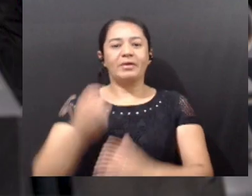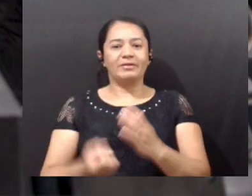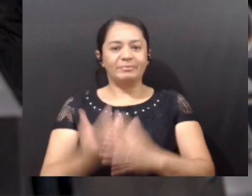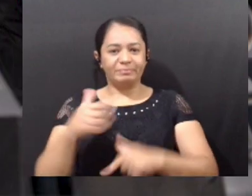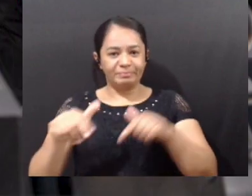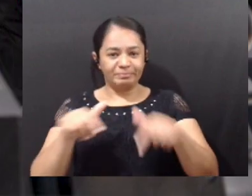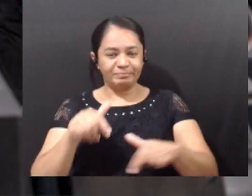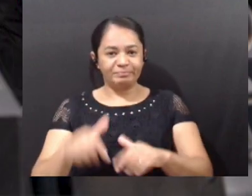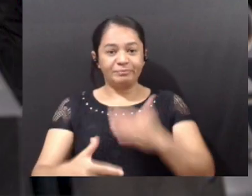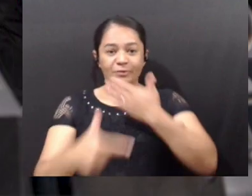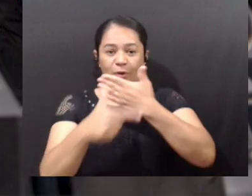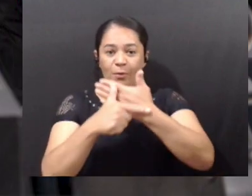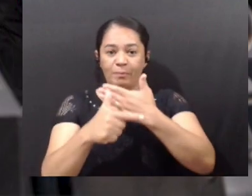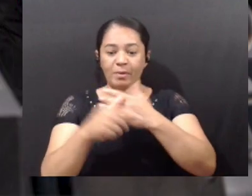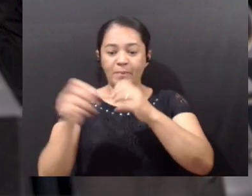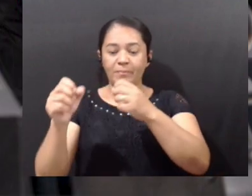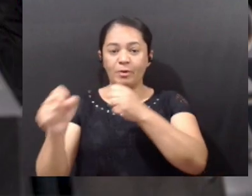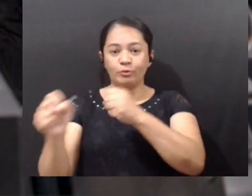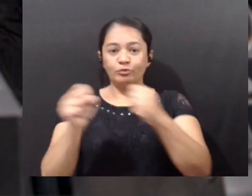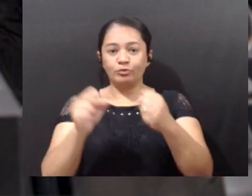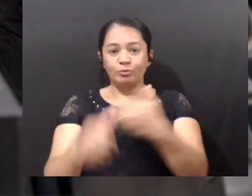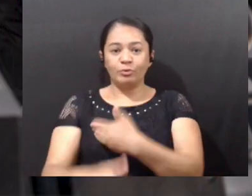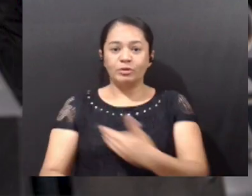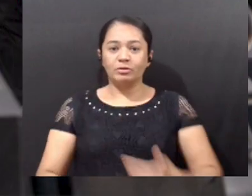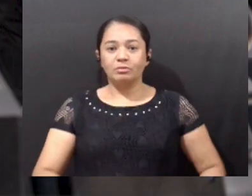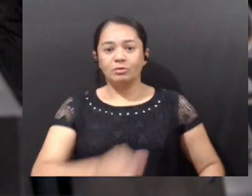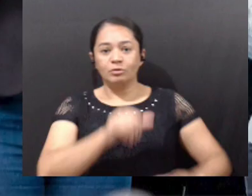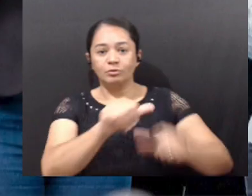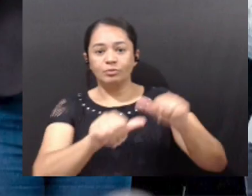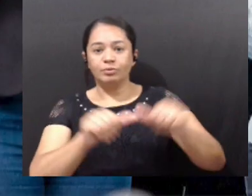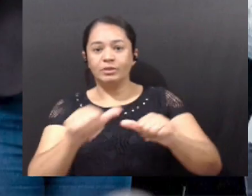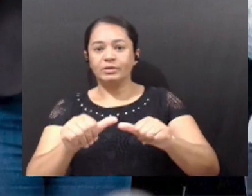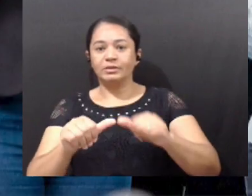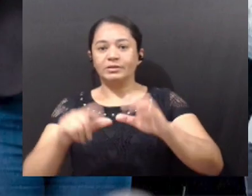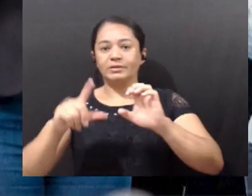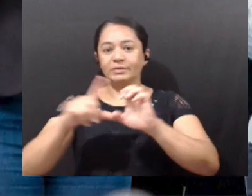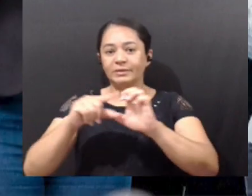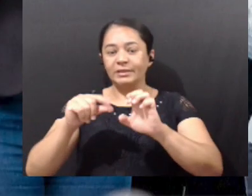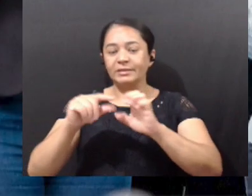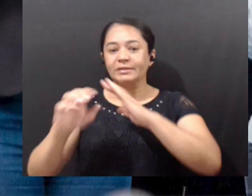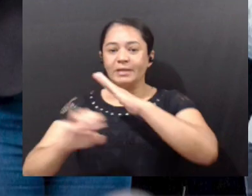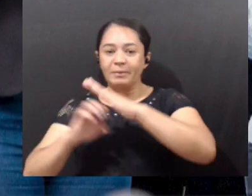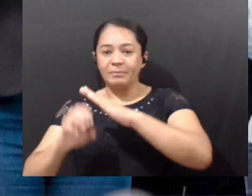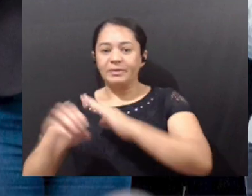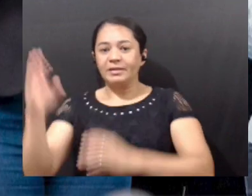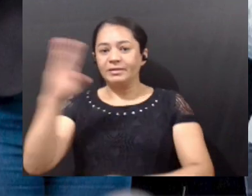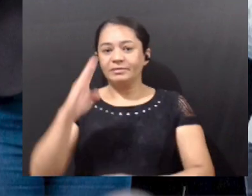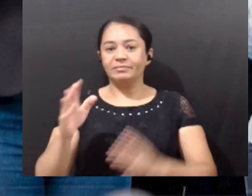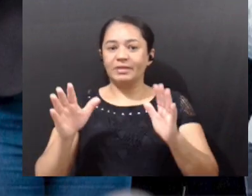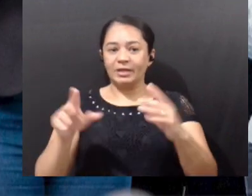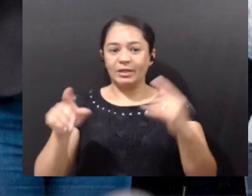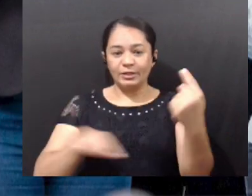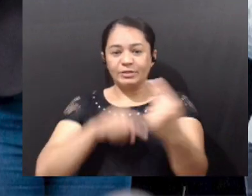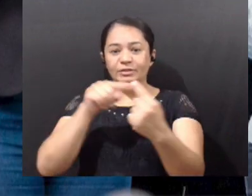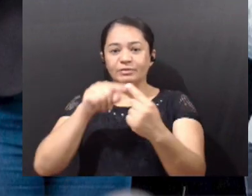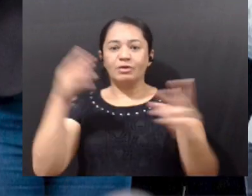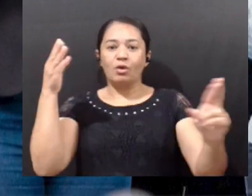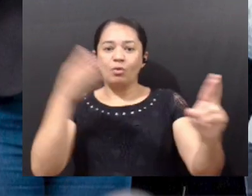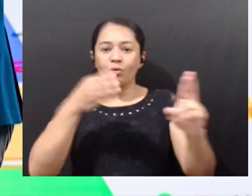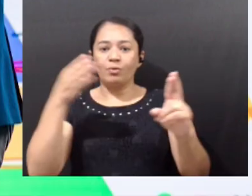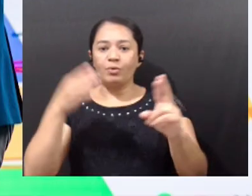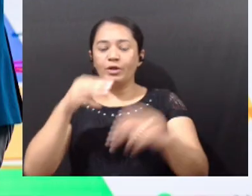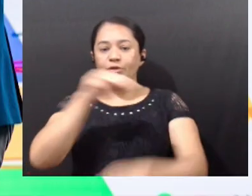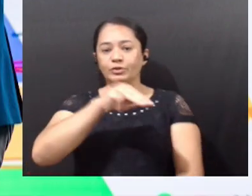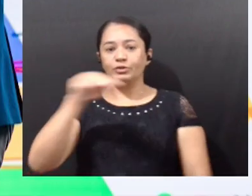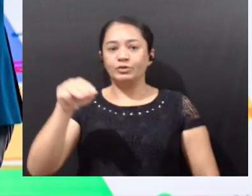poder público na transformação das pequenas empresas brasileiras. Com este intuito, representantes do Ministério do